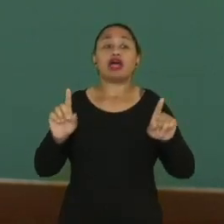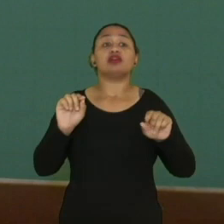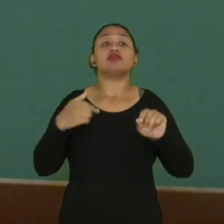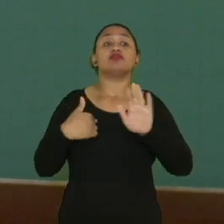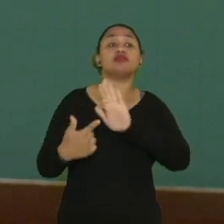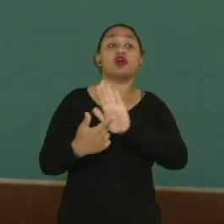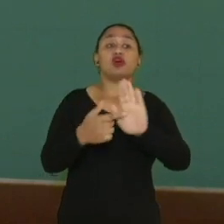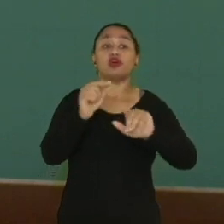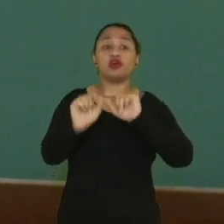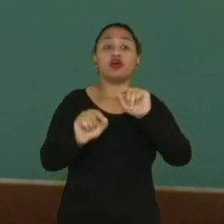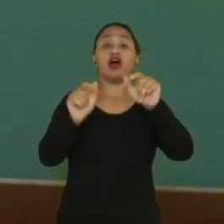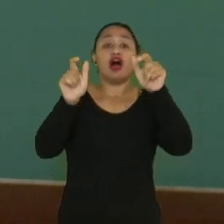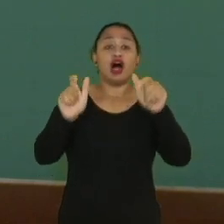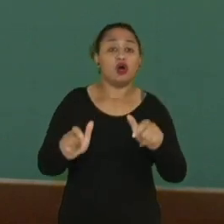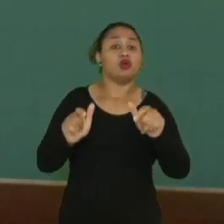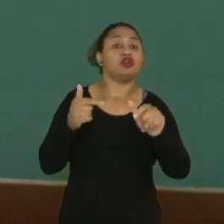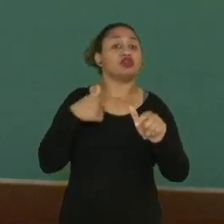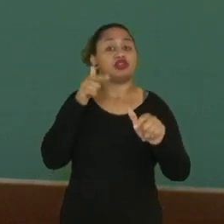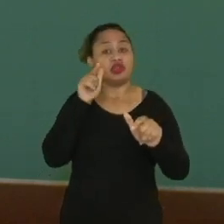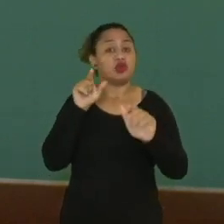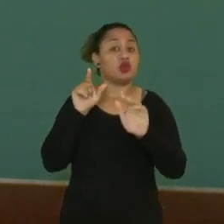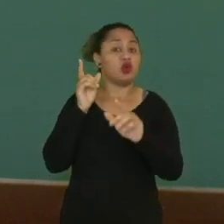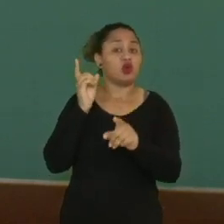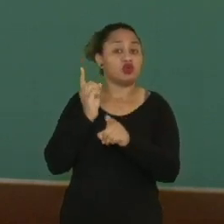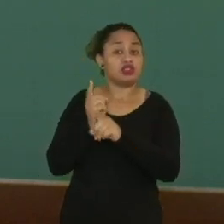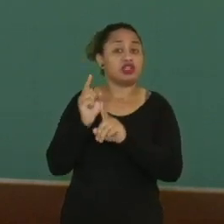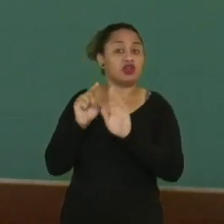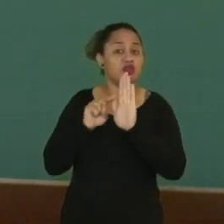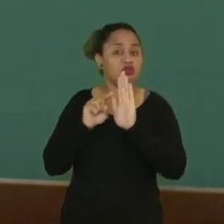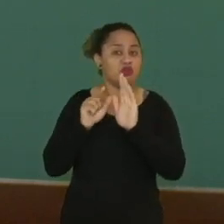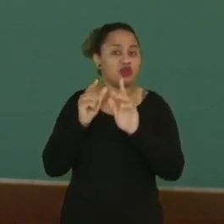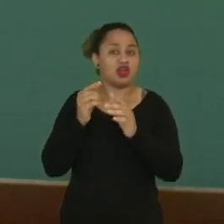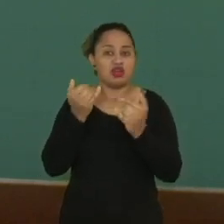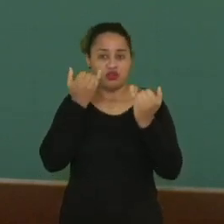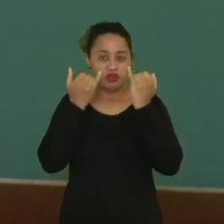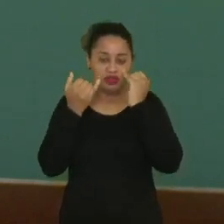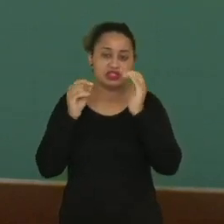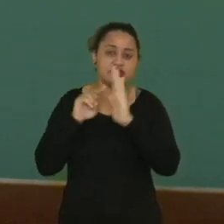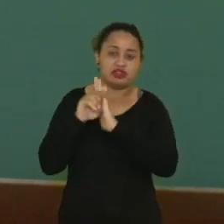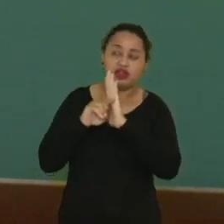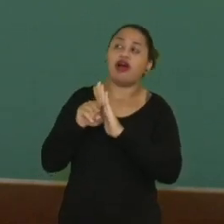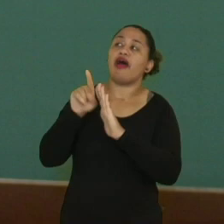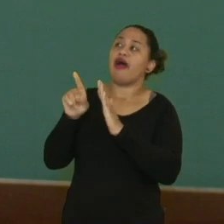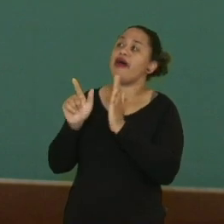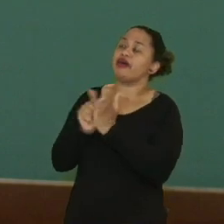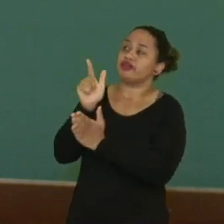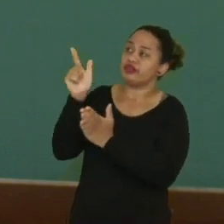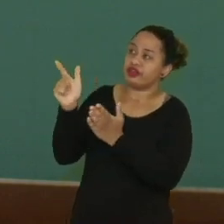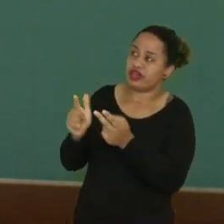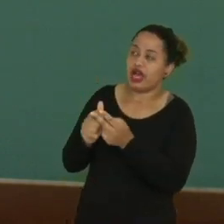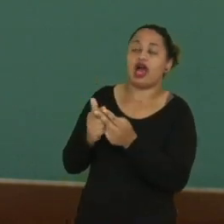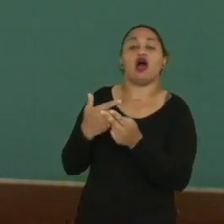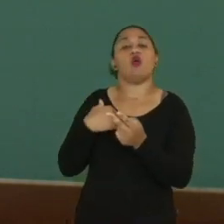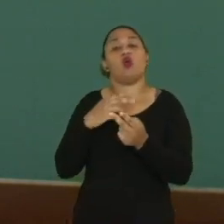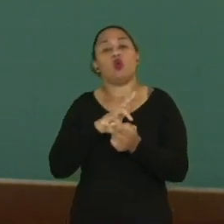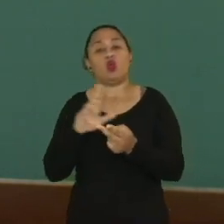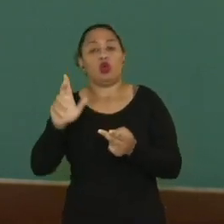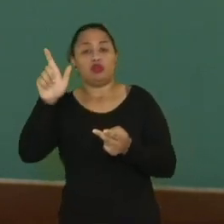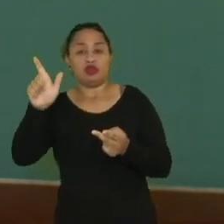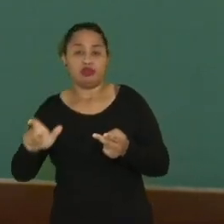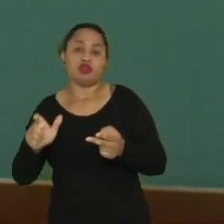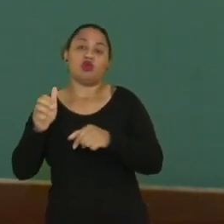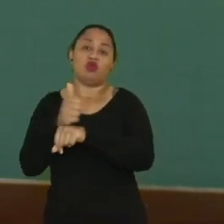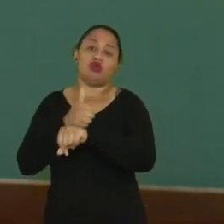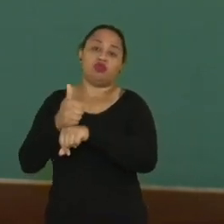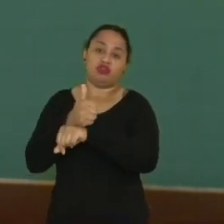quê? As fontes de pesquisa. Então, segundo o jornal tal, segundo fulano de tal, especialista nisso e